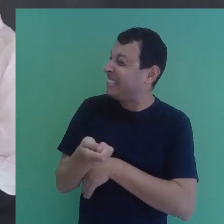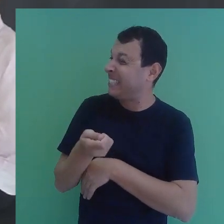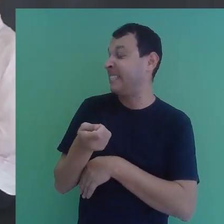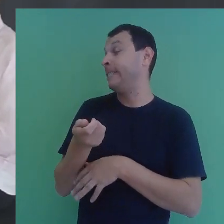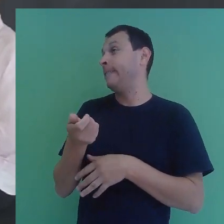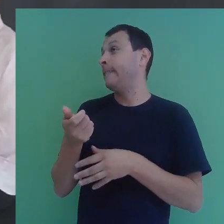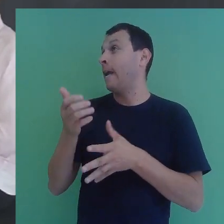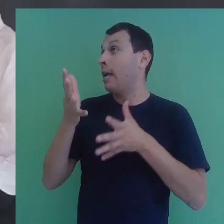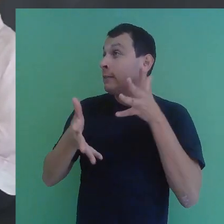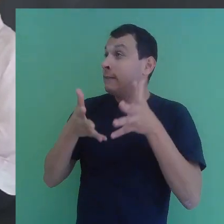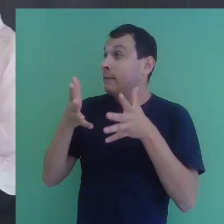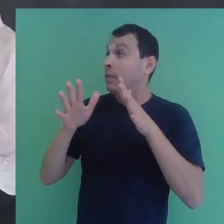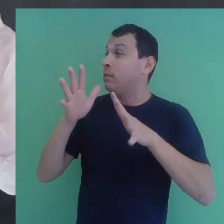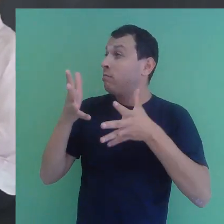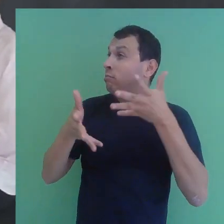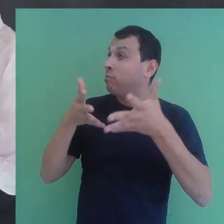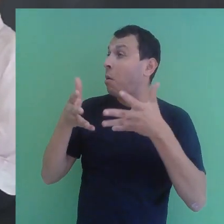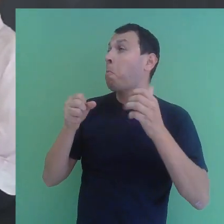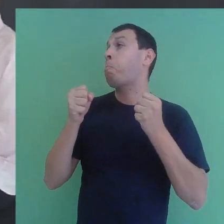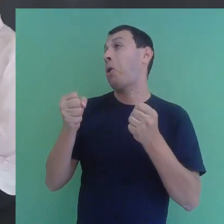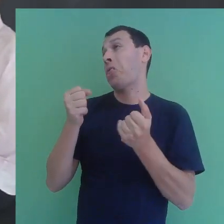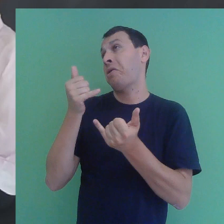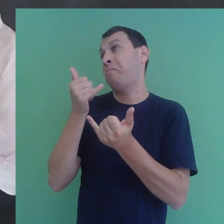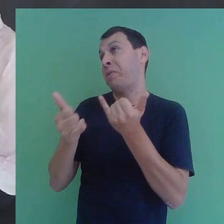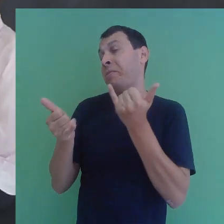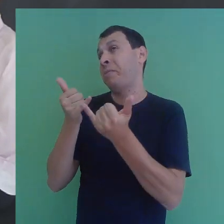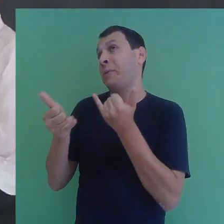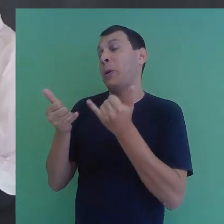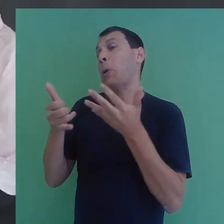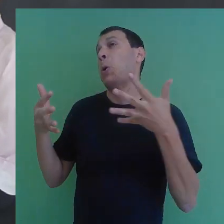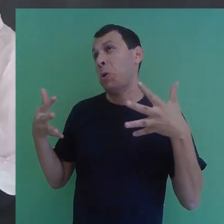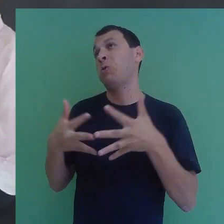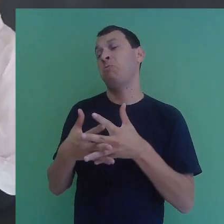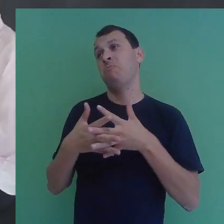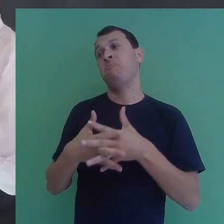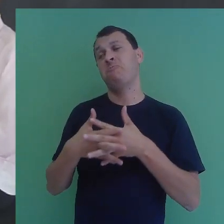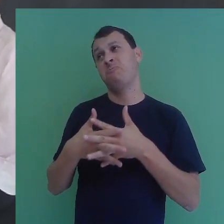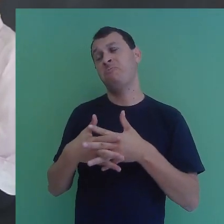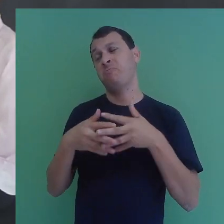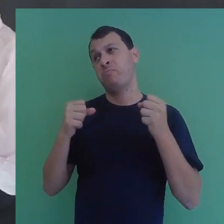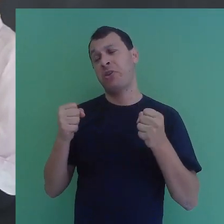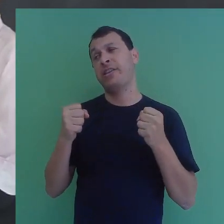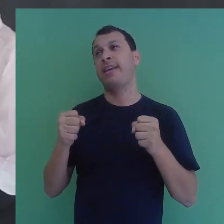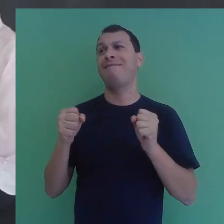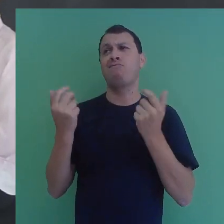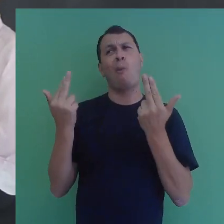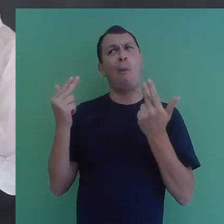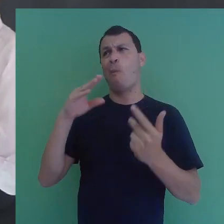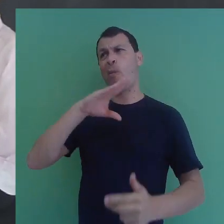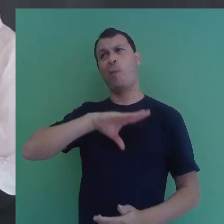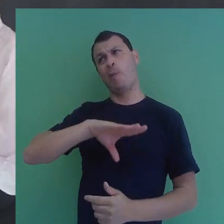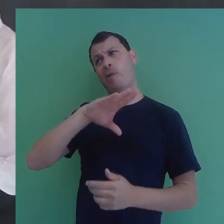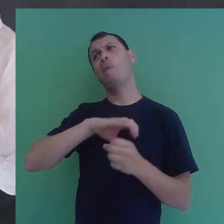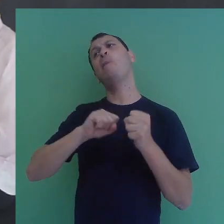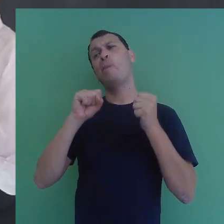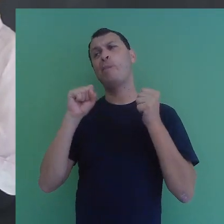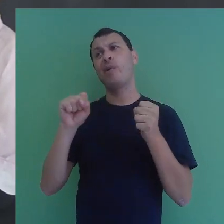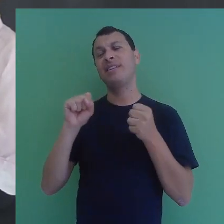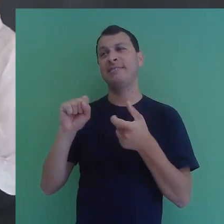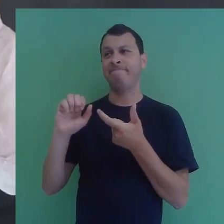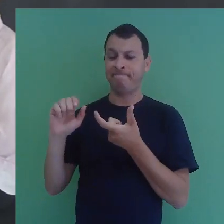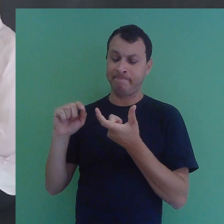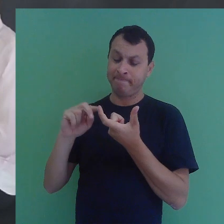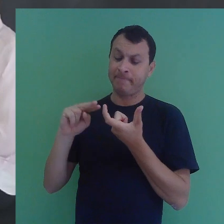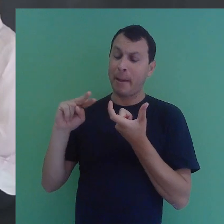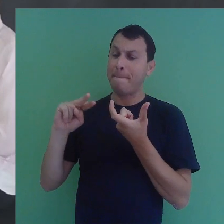então é muito fácil um termo parecer com o outro. Né? Assim como no português, às vezes a gente fala uma palavra pensando que o significado dela é